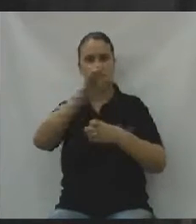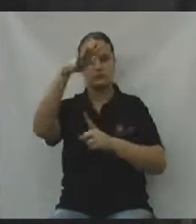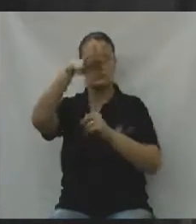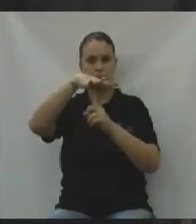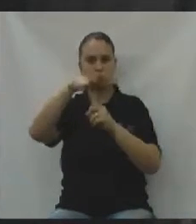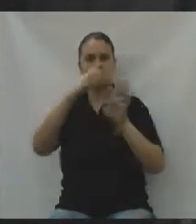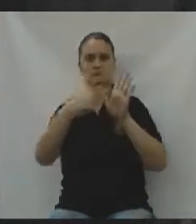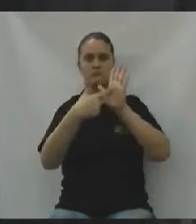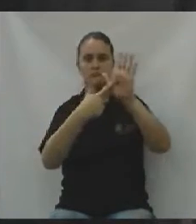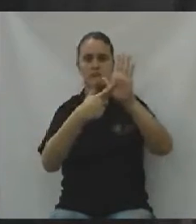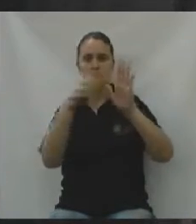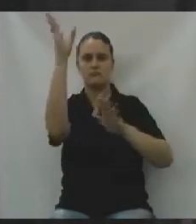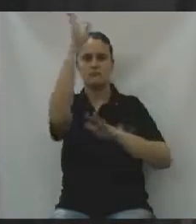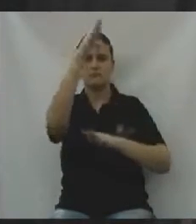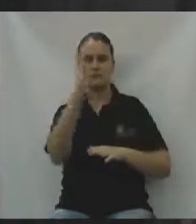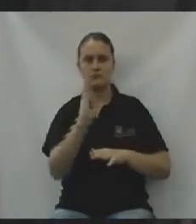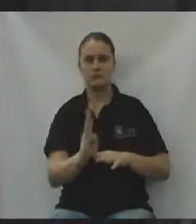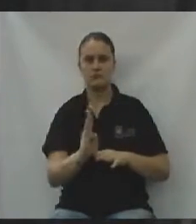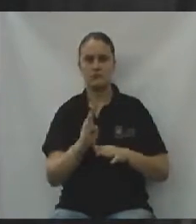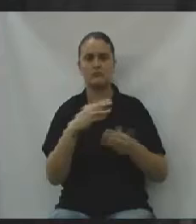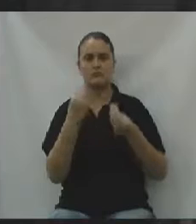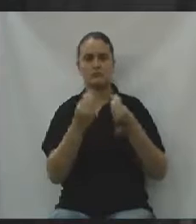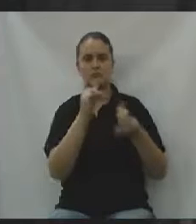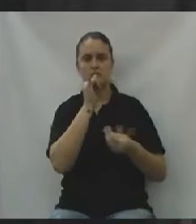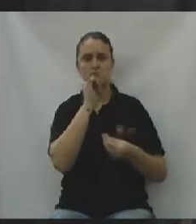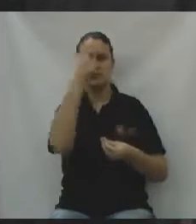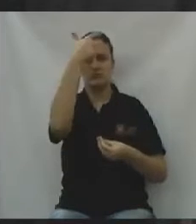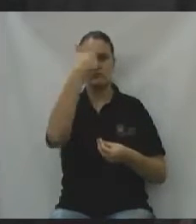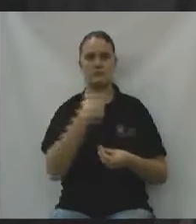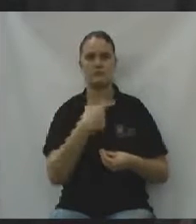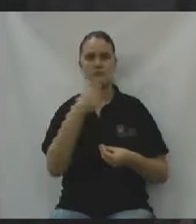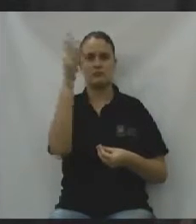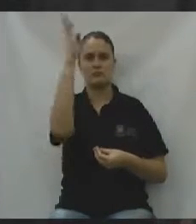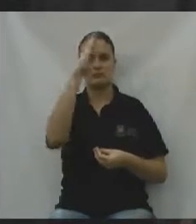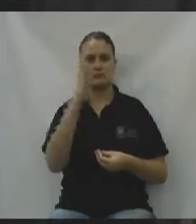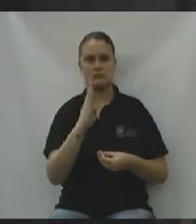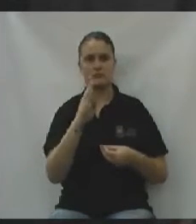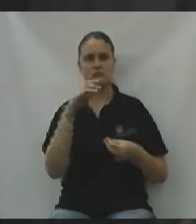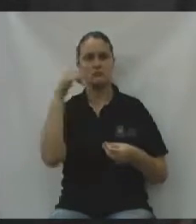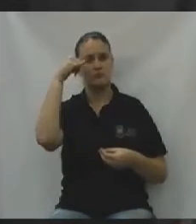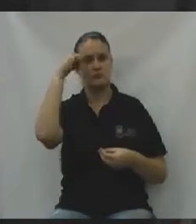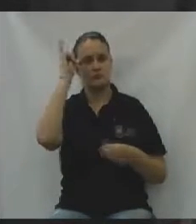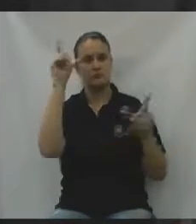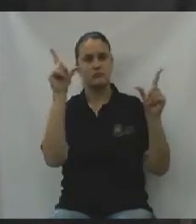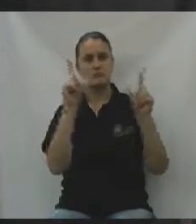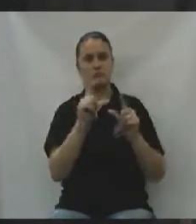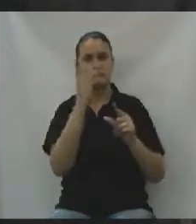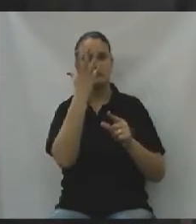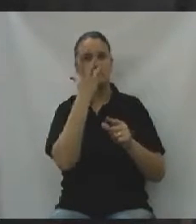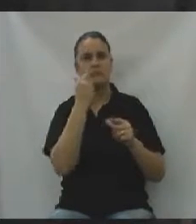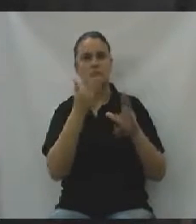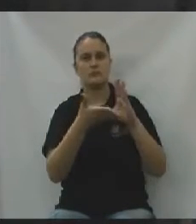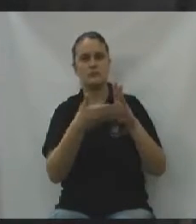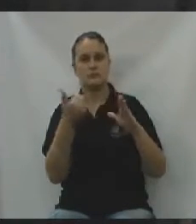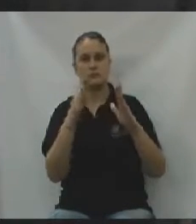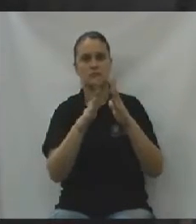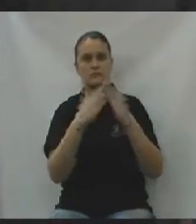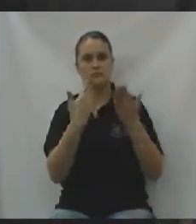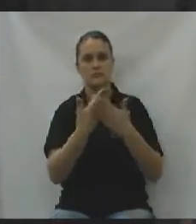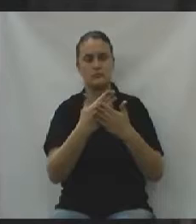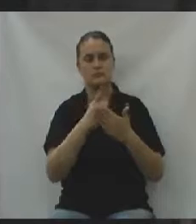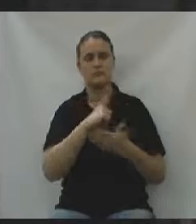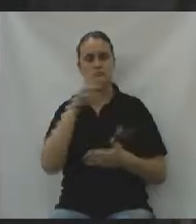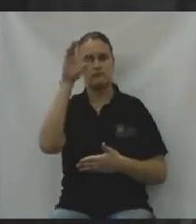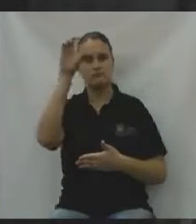apresentado a nível nacional como exemplo para o Brasil de combate à evasão escolar para garantir